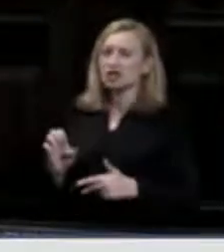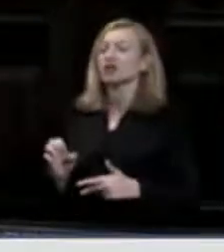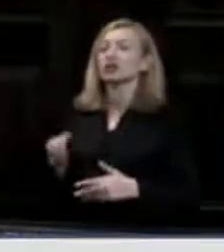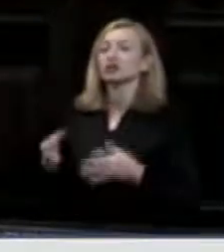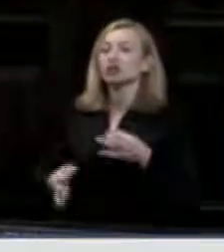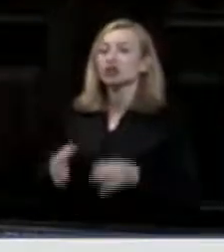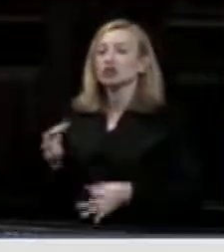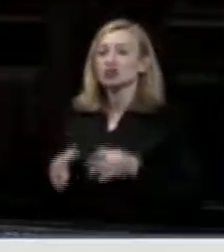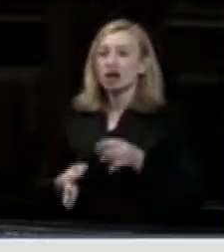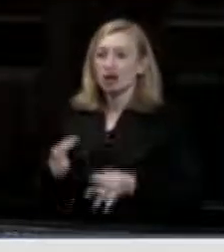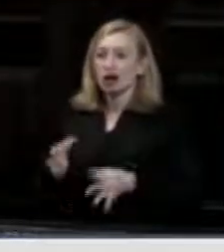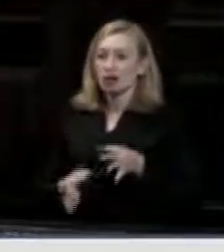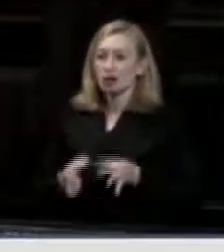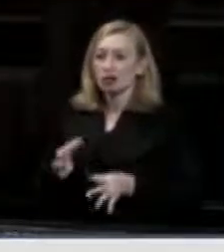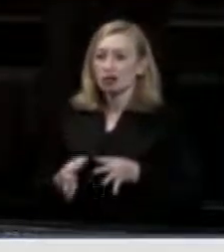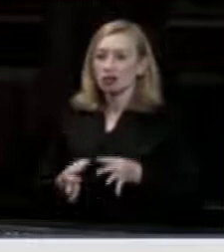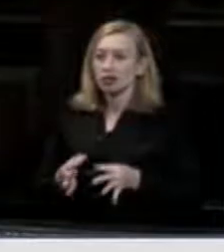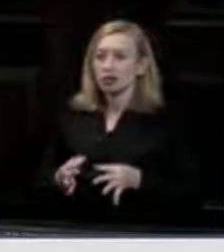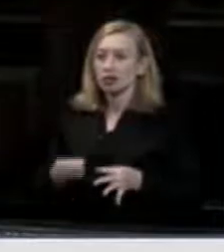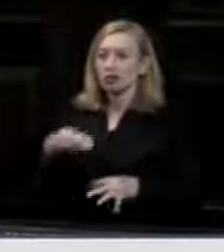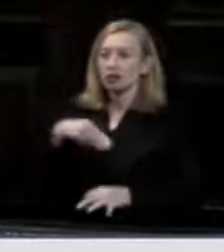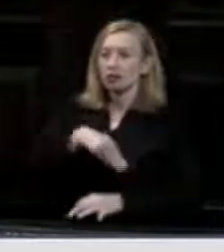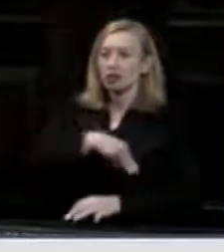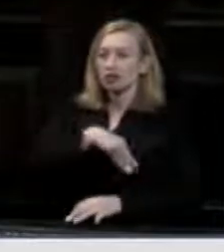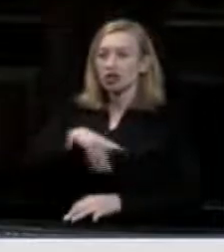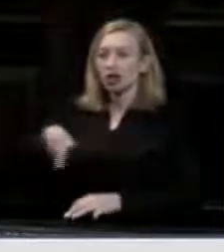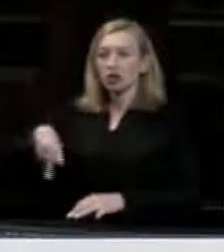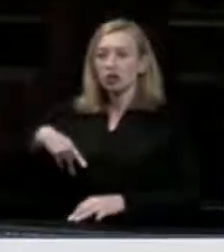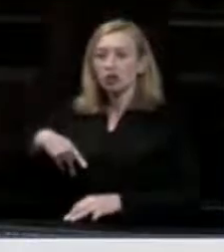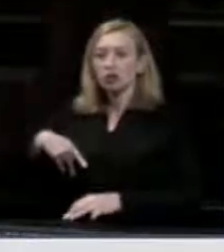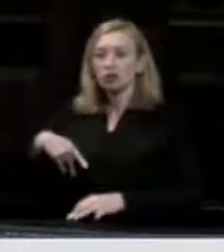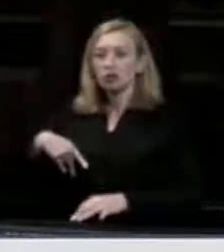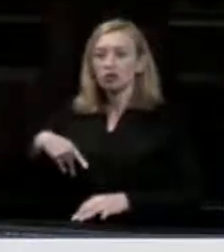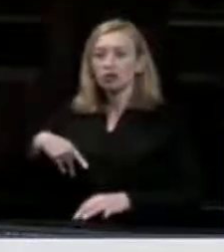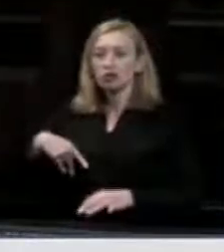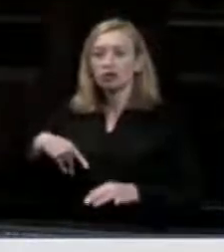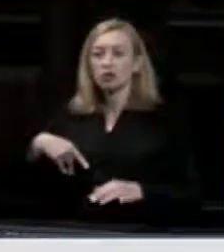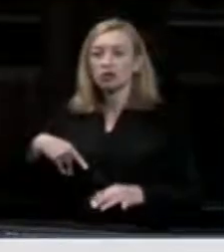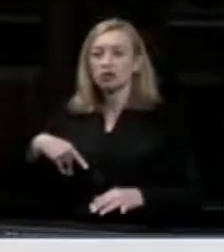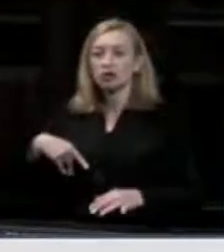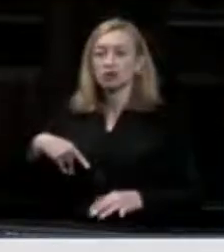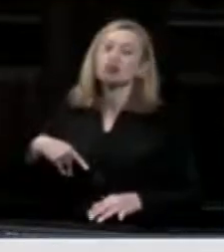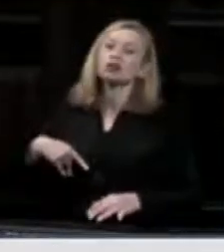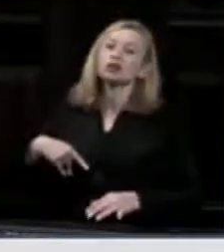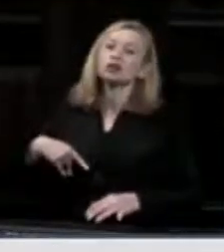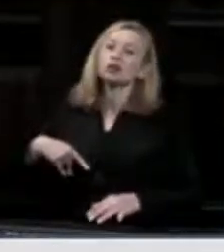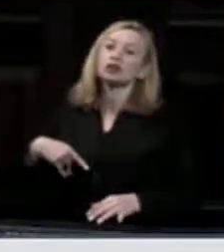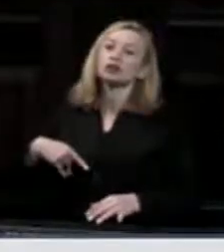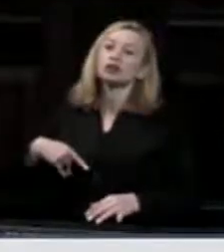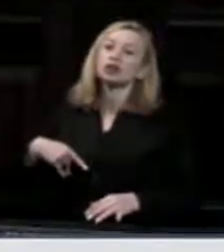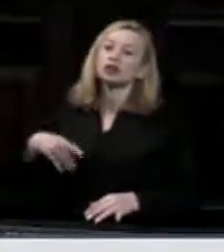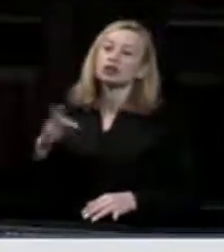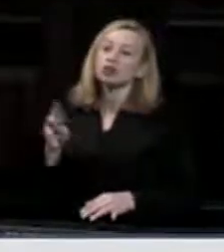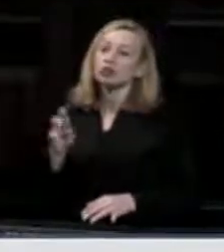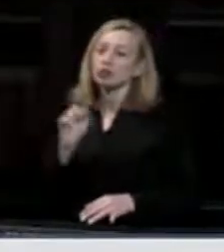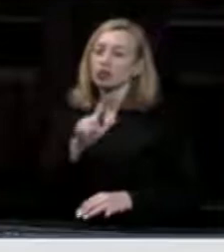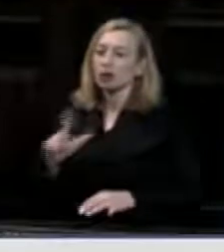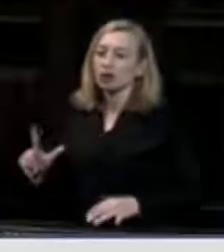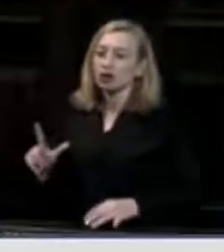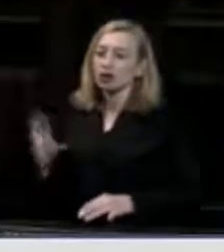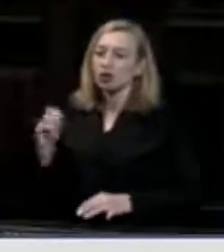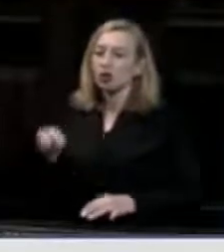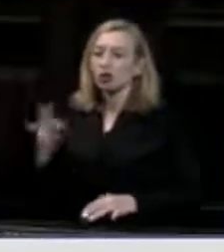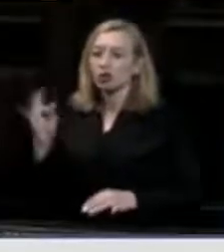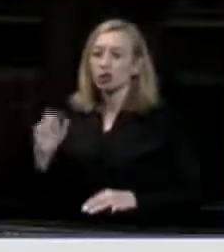Ministério Público, a Defensoria, o Tribunal de Contas e